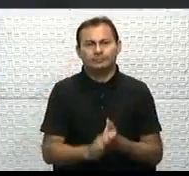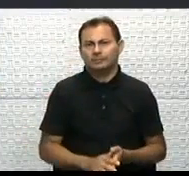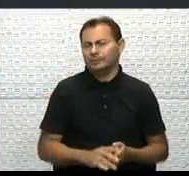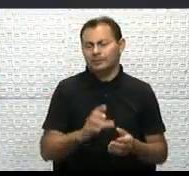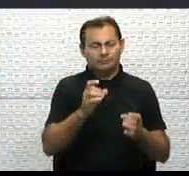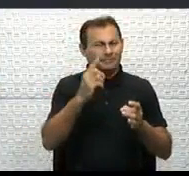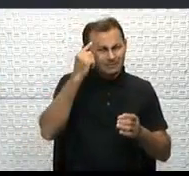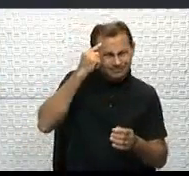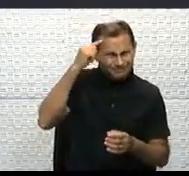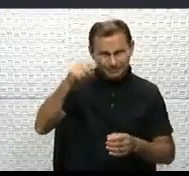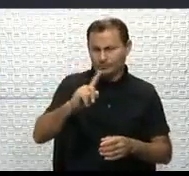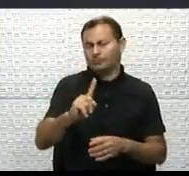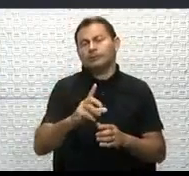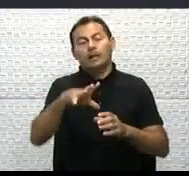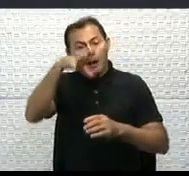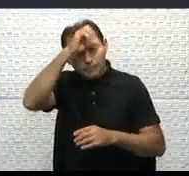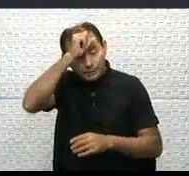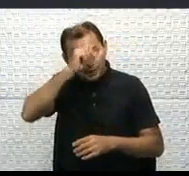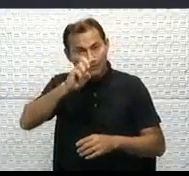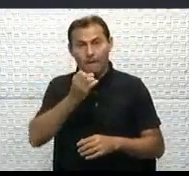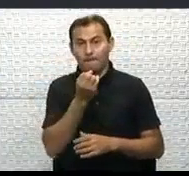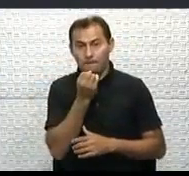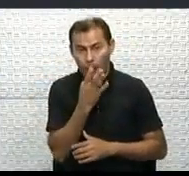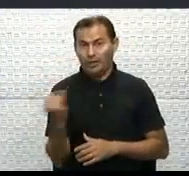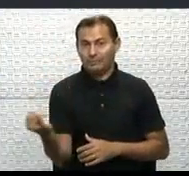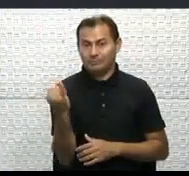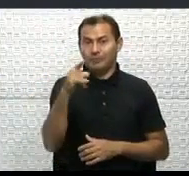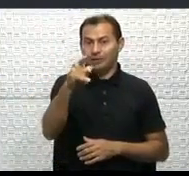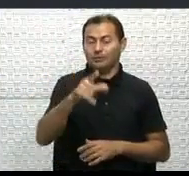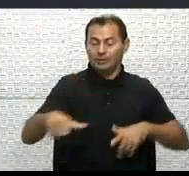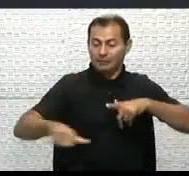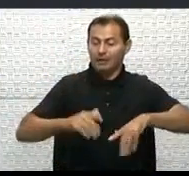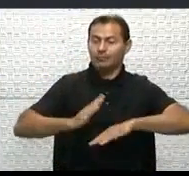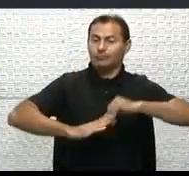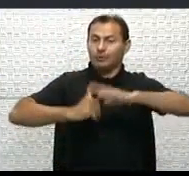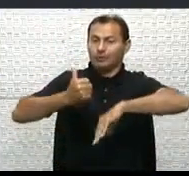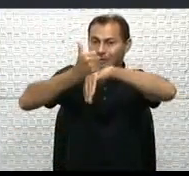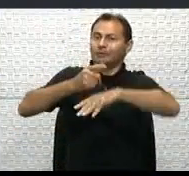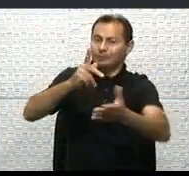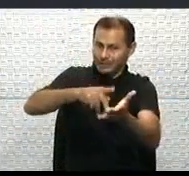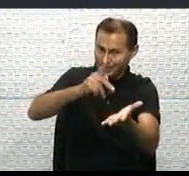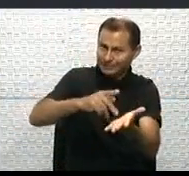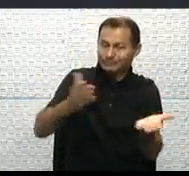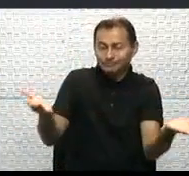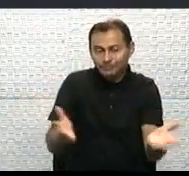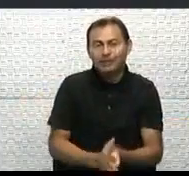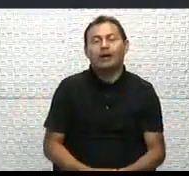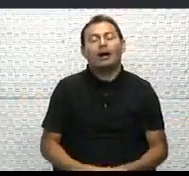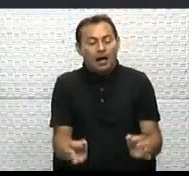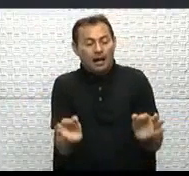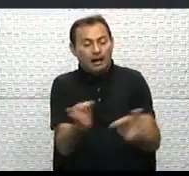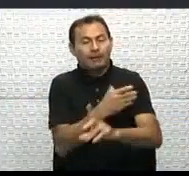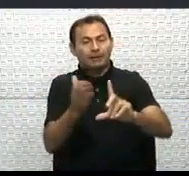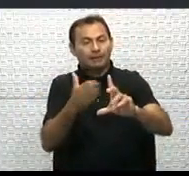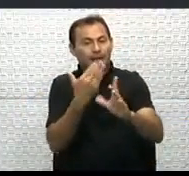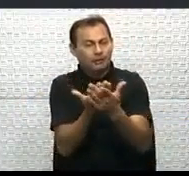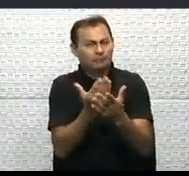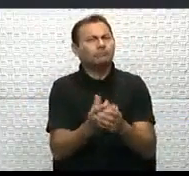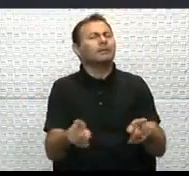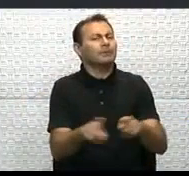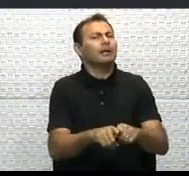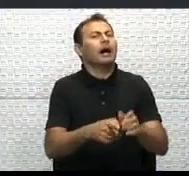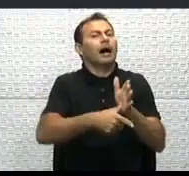Não resta dúvida de que esse aprendizado vai ser muito útil para a sua atuação profissional, não é? Aqui termina essa unidade.